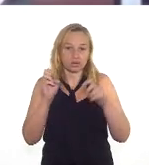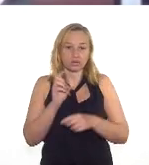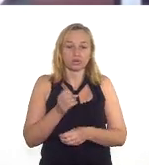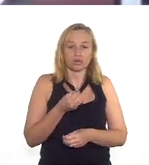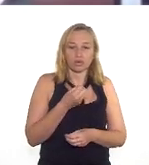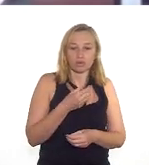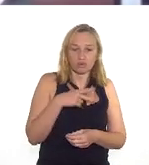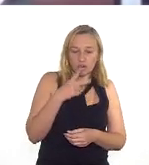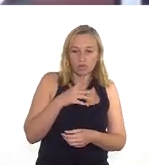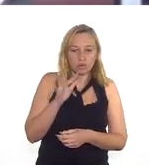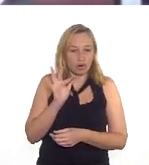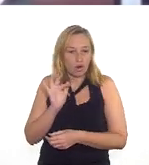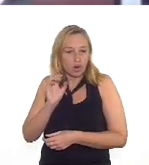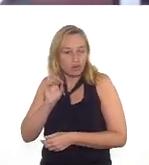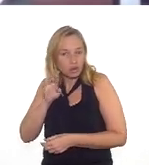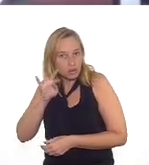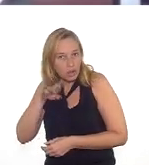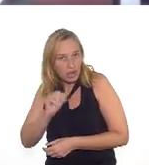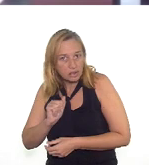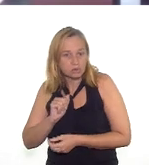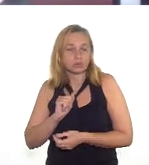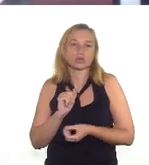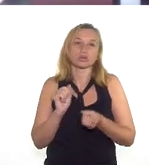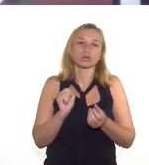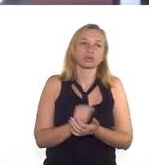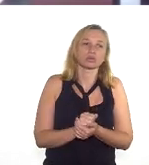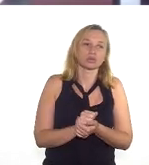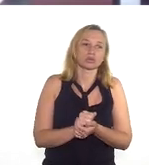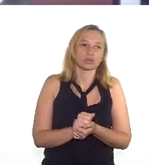bem colocou o Fortunato, sobre